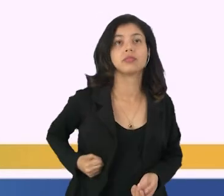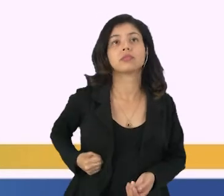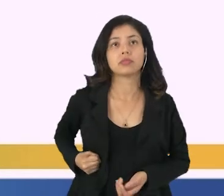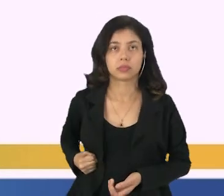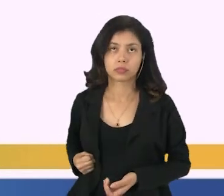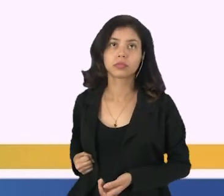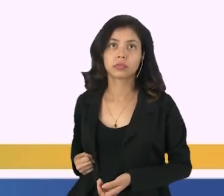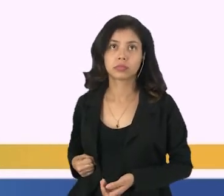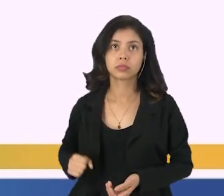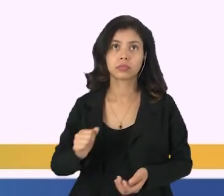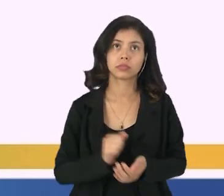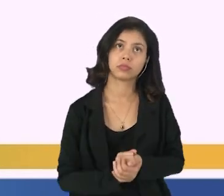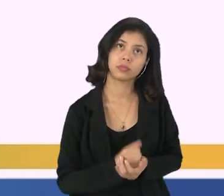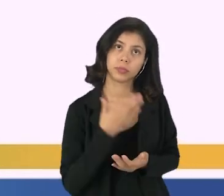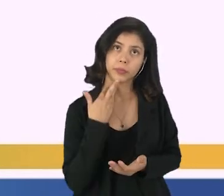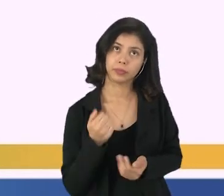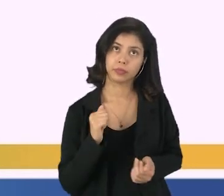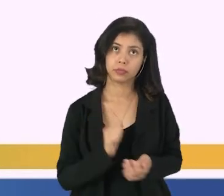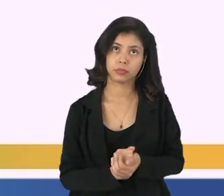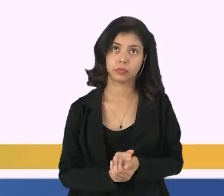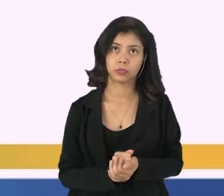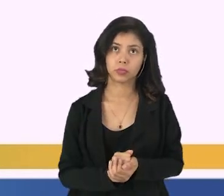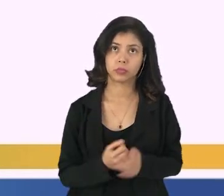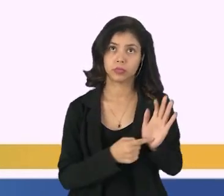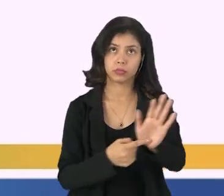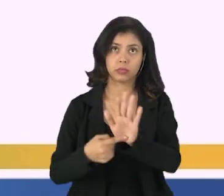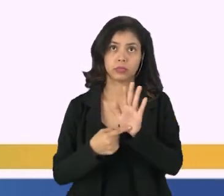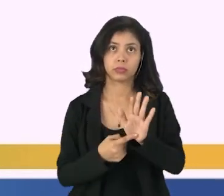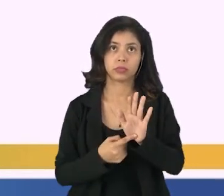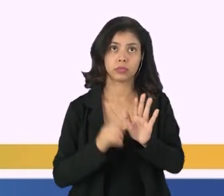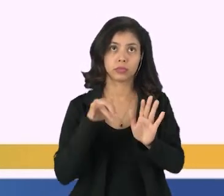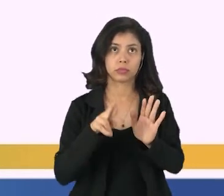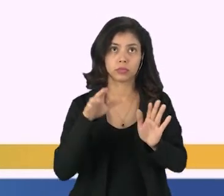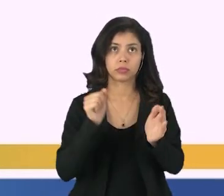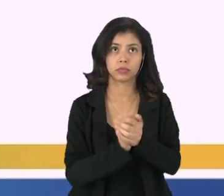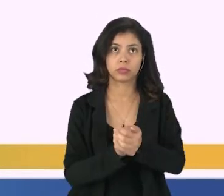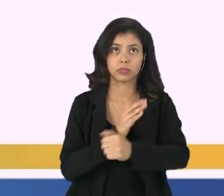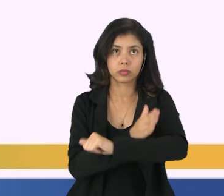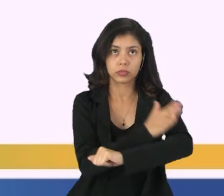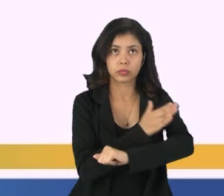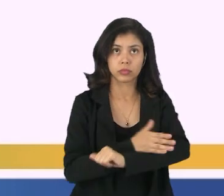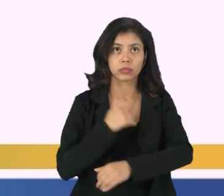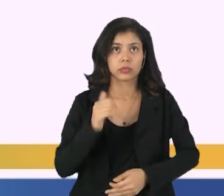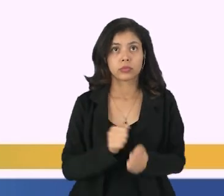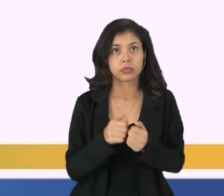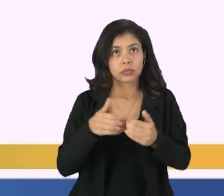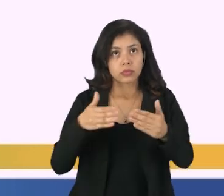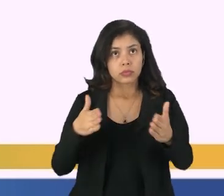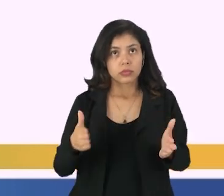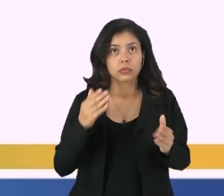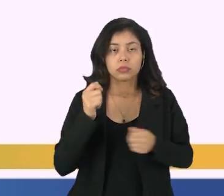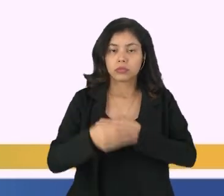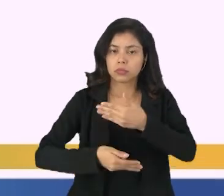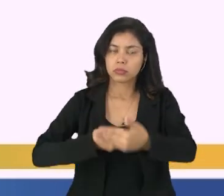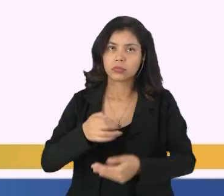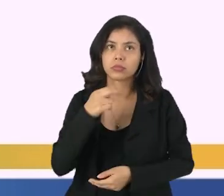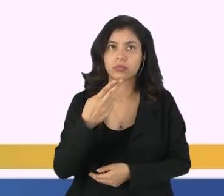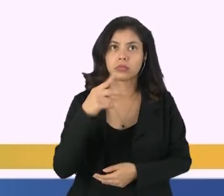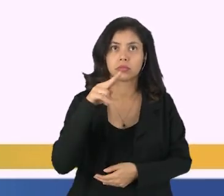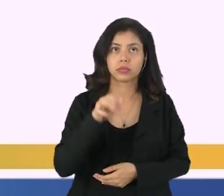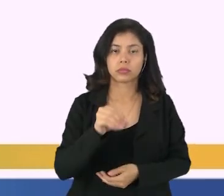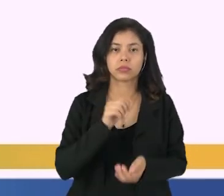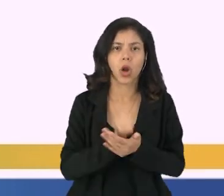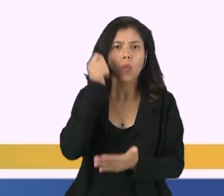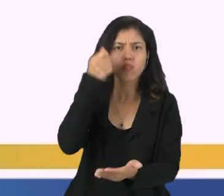nome aí, visitações, para suavizar, em que o sacerdote representante da Inquisição, visitador, abria